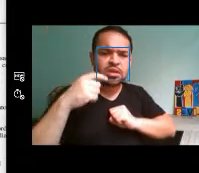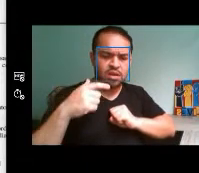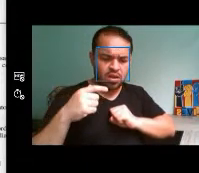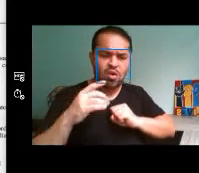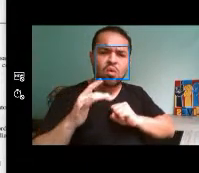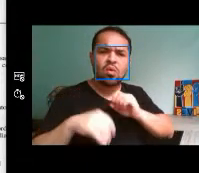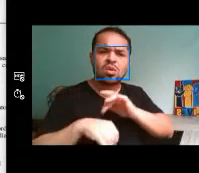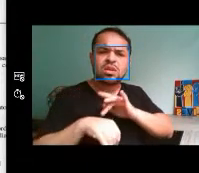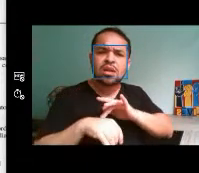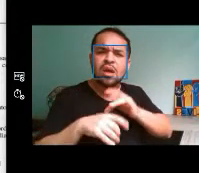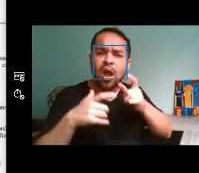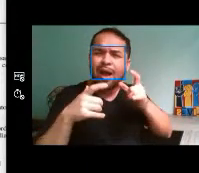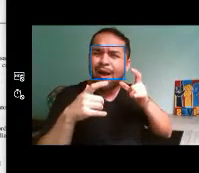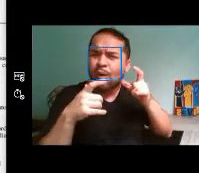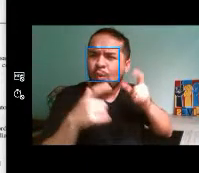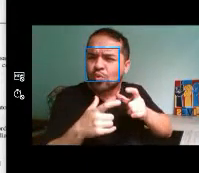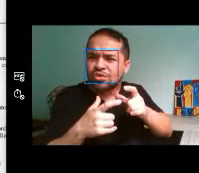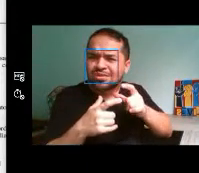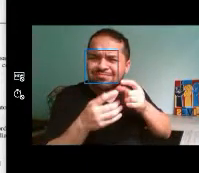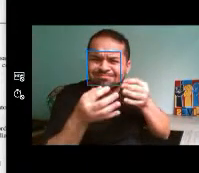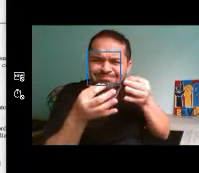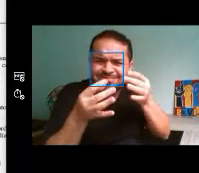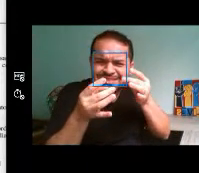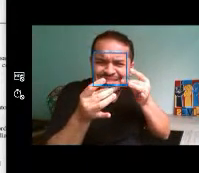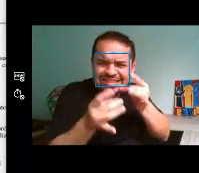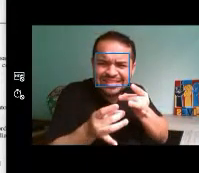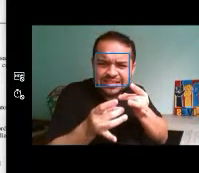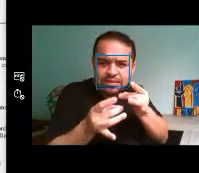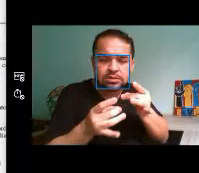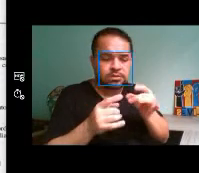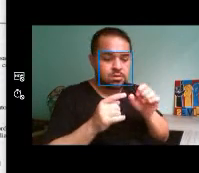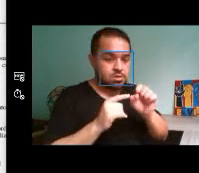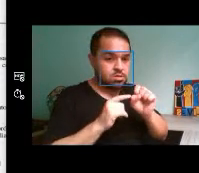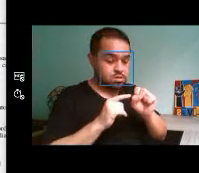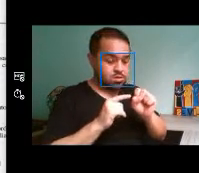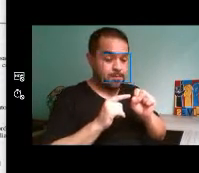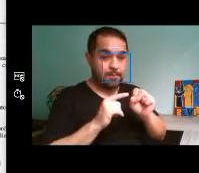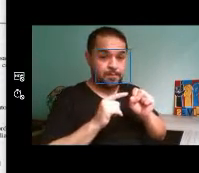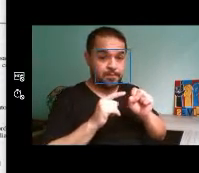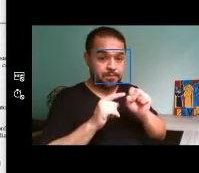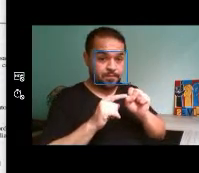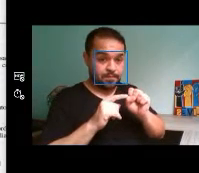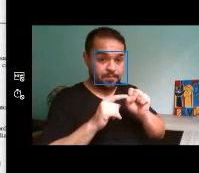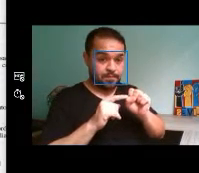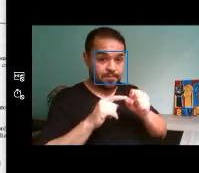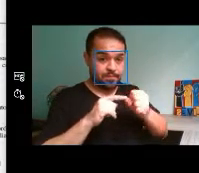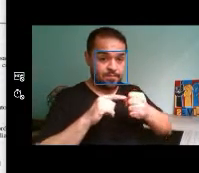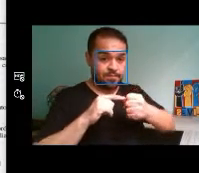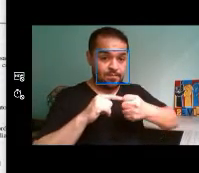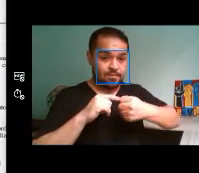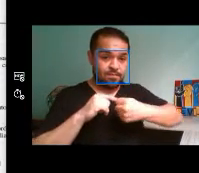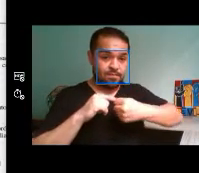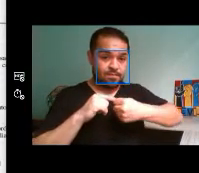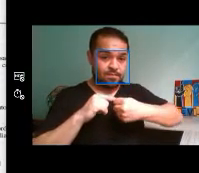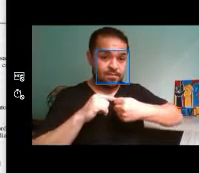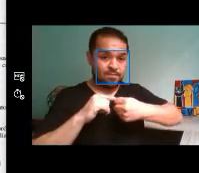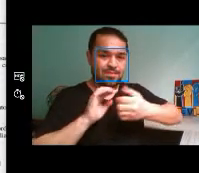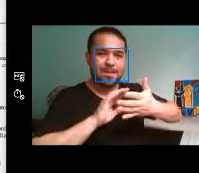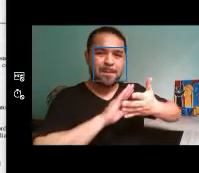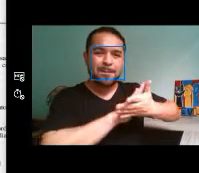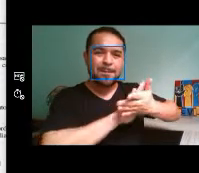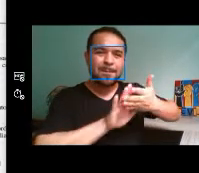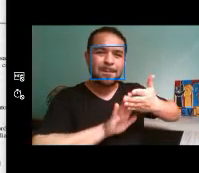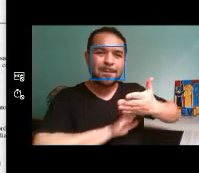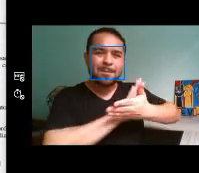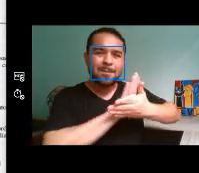sinal de tosse, né? Qual é a parte, vai ter um toque, mas qual é a parte dessa configuração